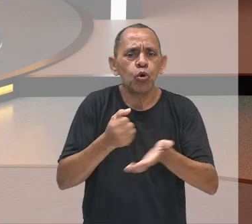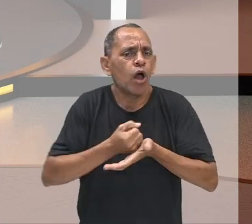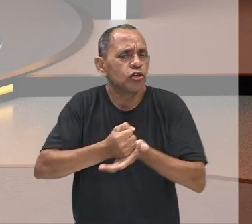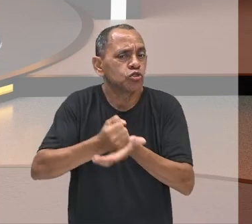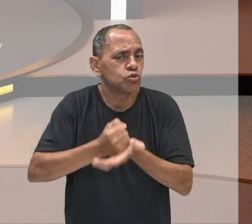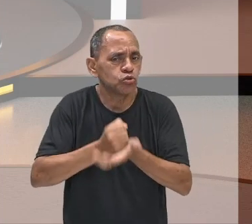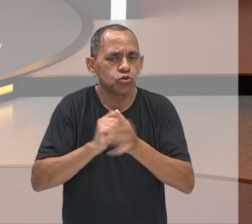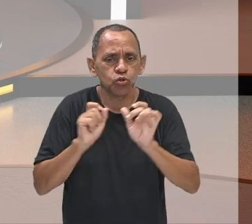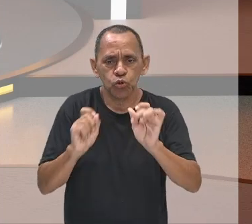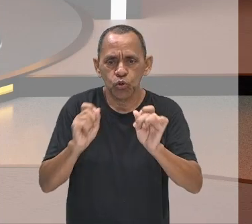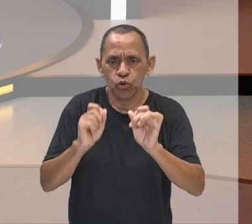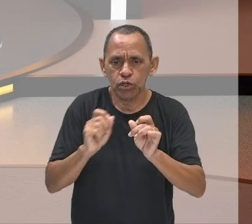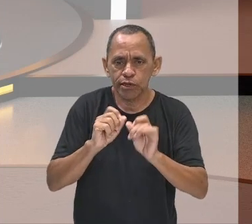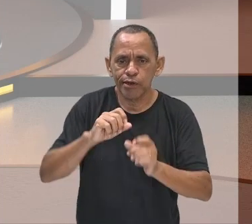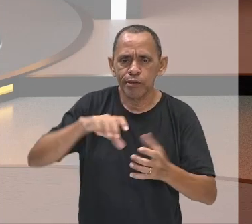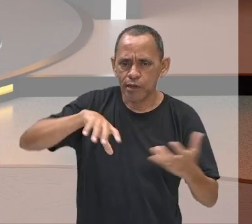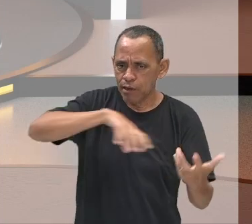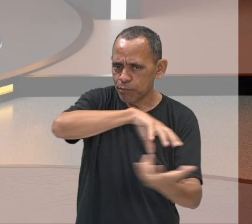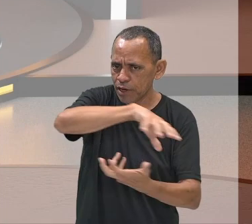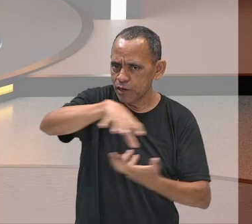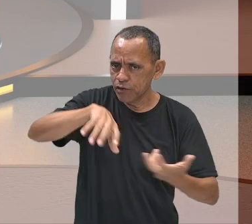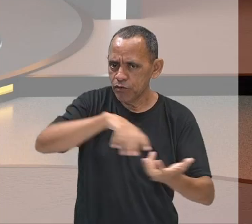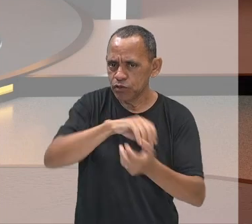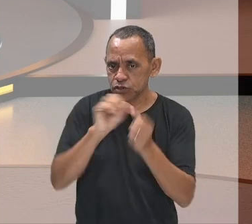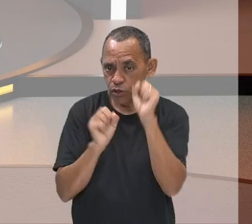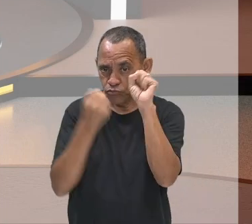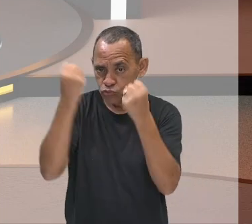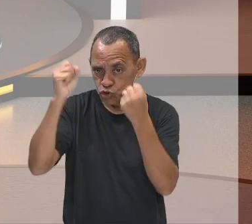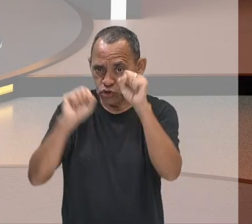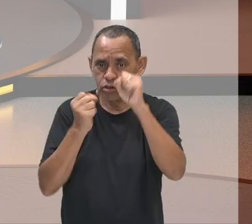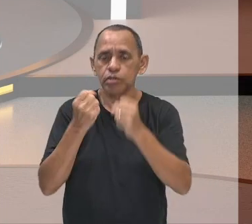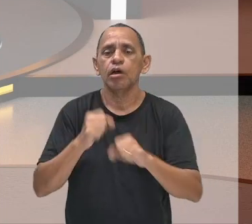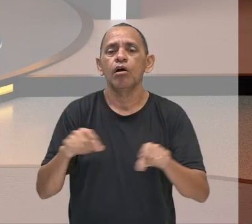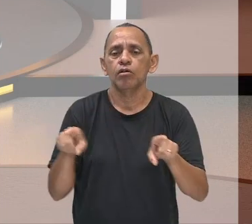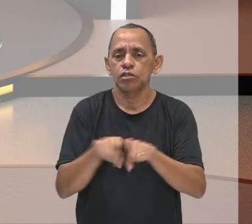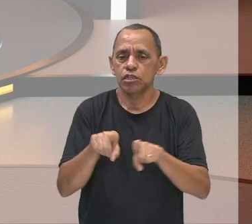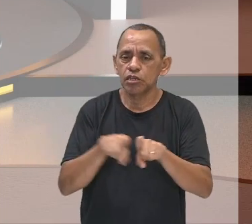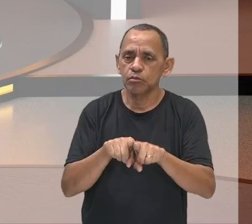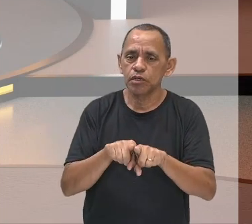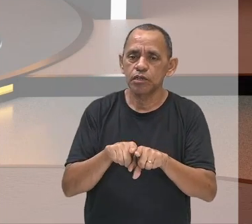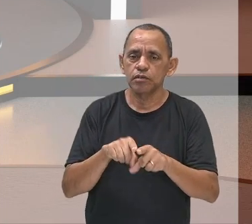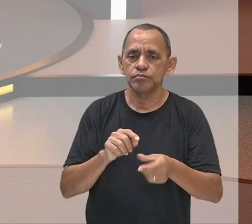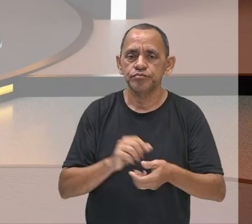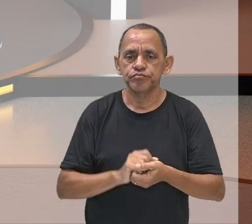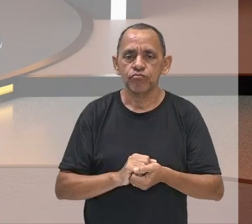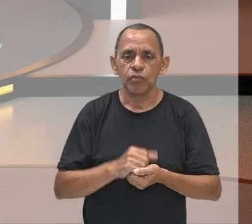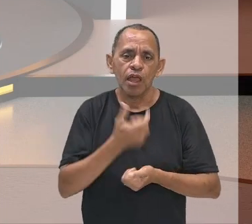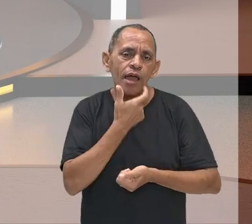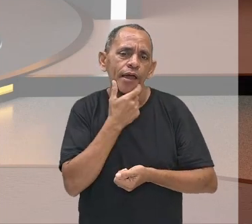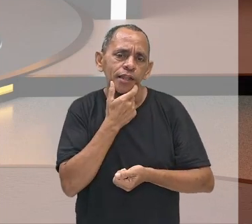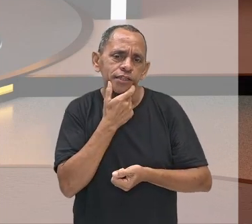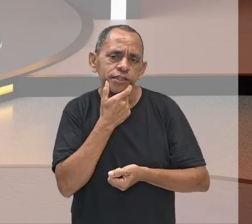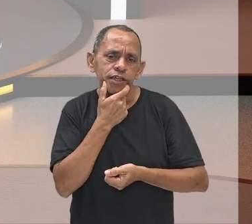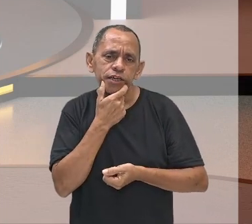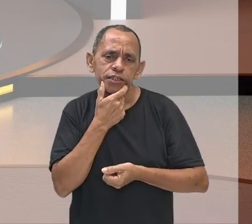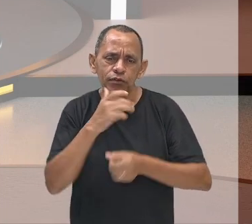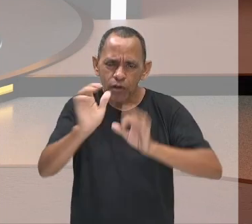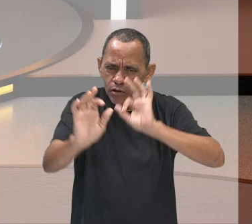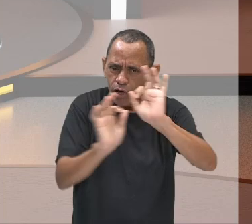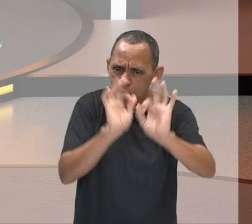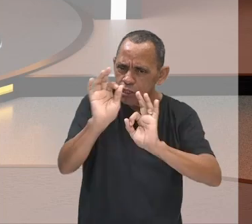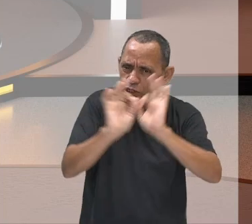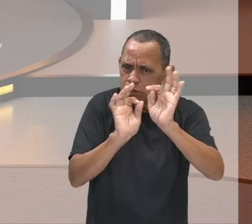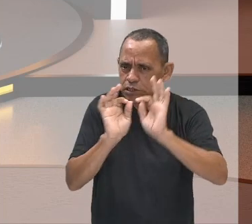como a Revolução Industrial. A Inglaterra, então, estava montando ali bases poderosas